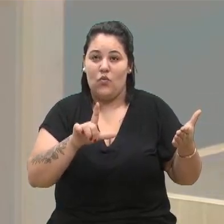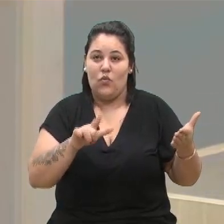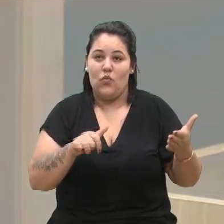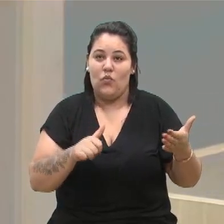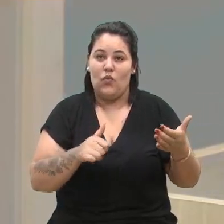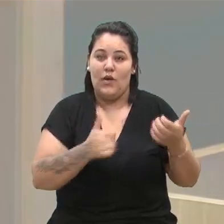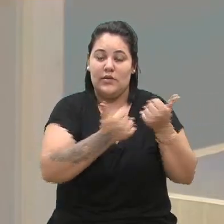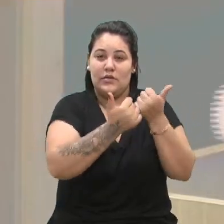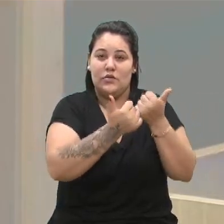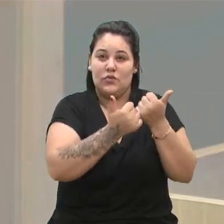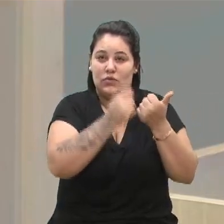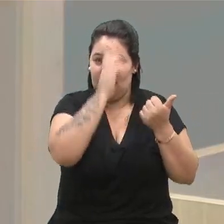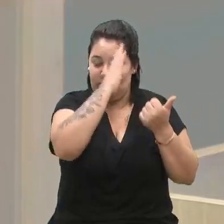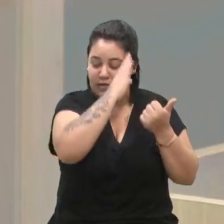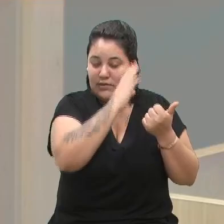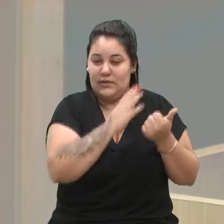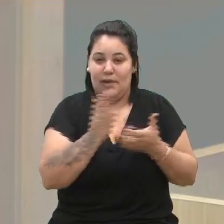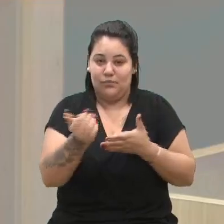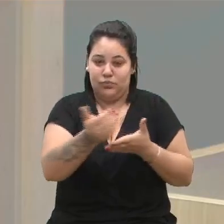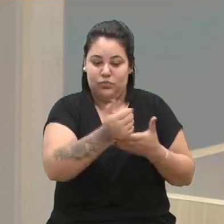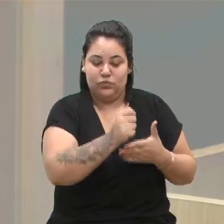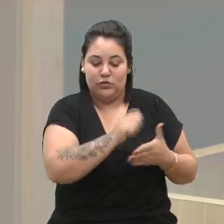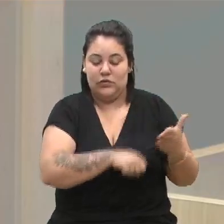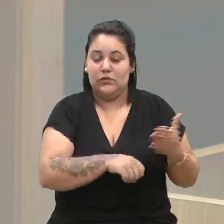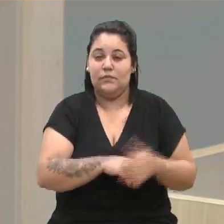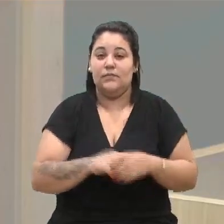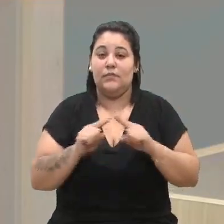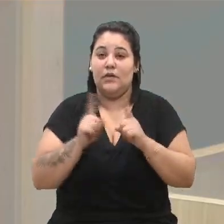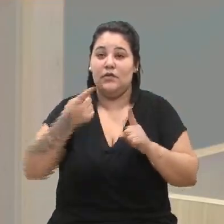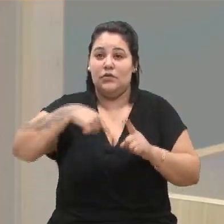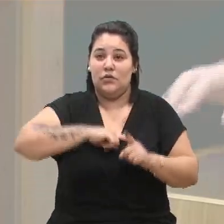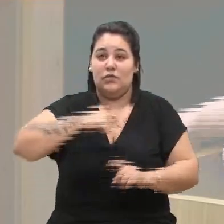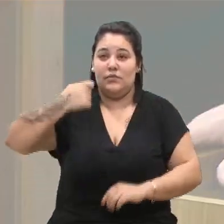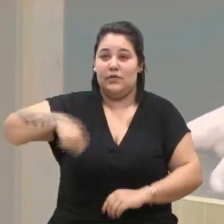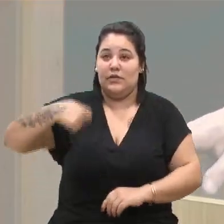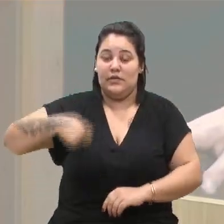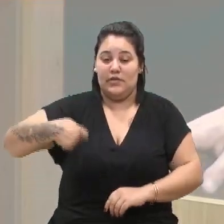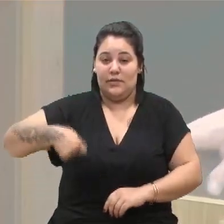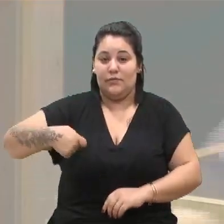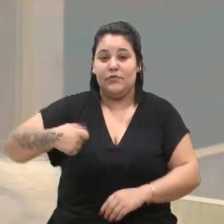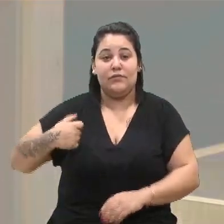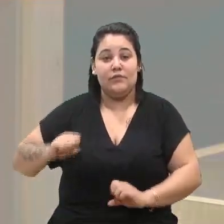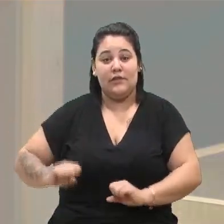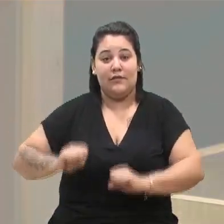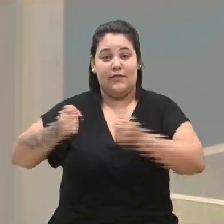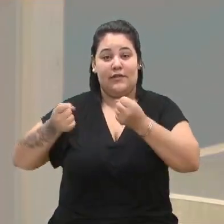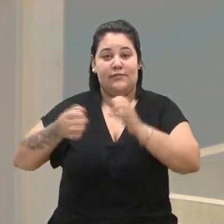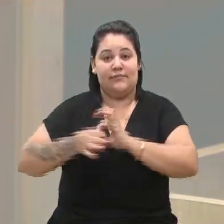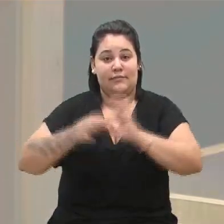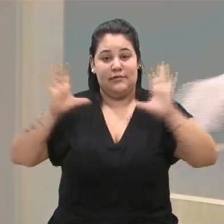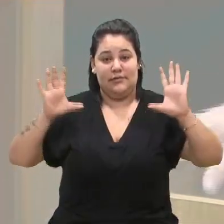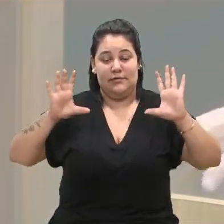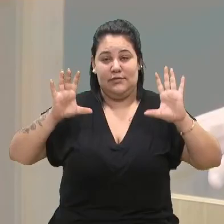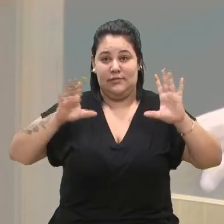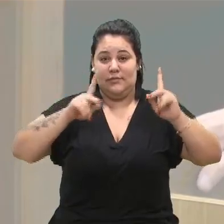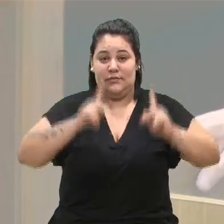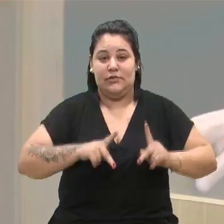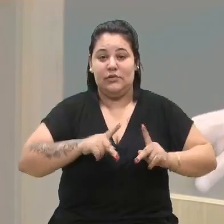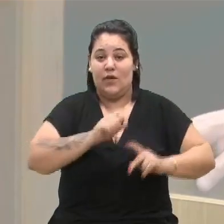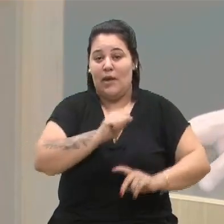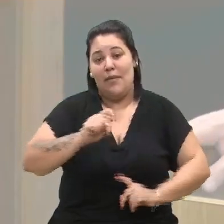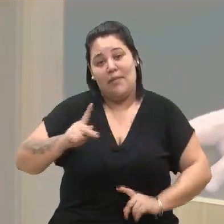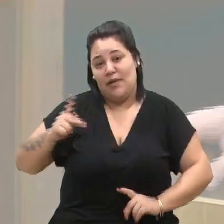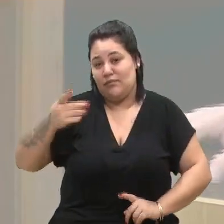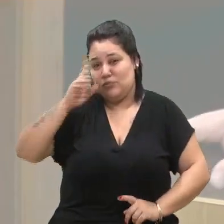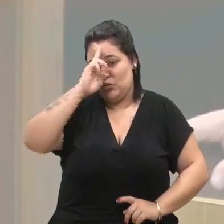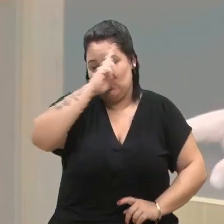isso. Mas nós precisamos defender a liberdade dos motoristas de aplicativo, a liberdade de quem quer trabalhar nesse país.